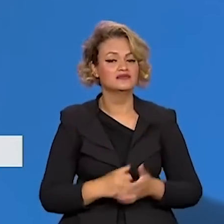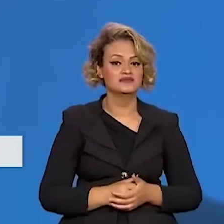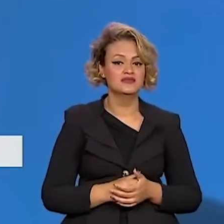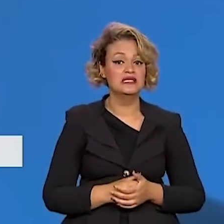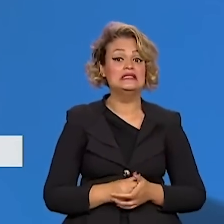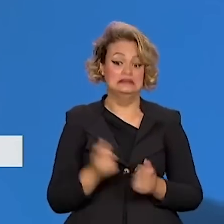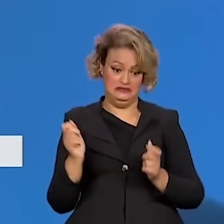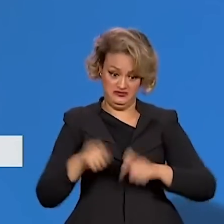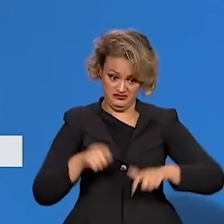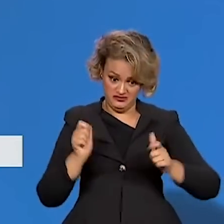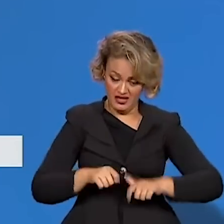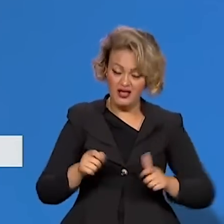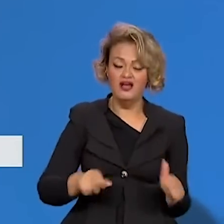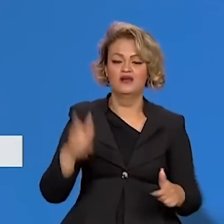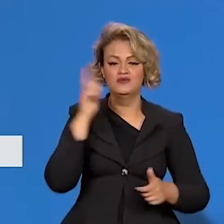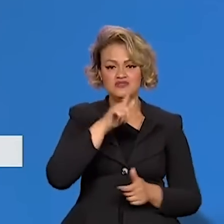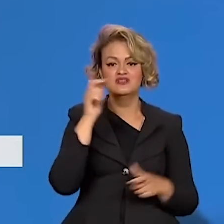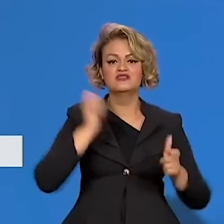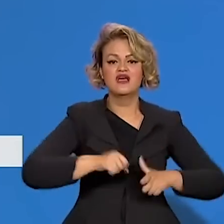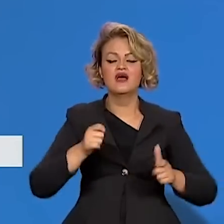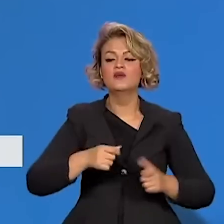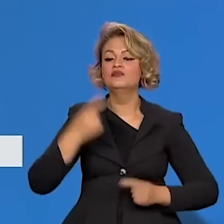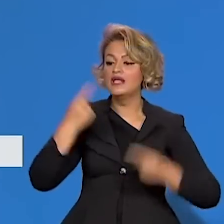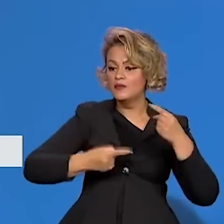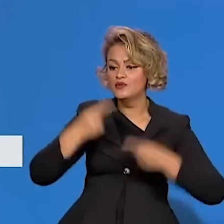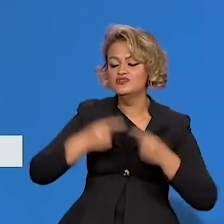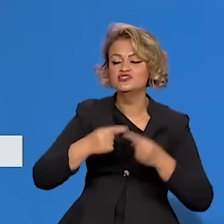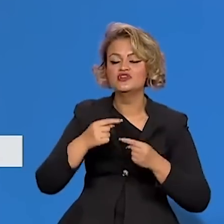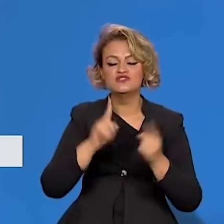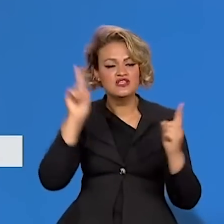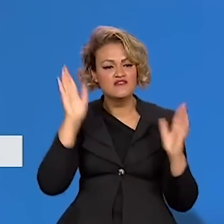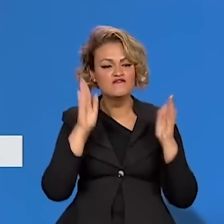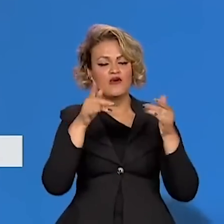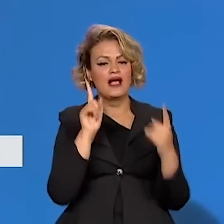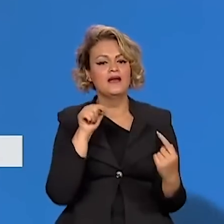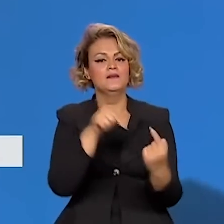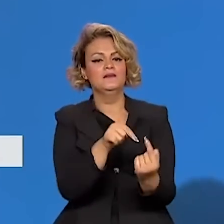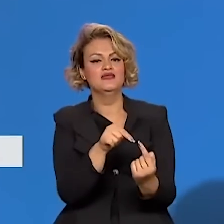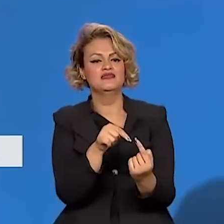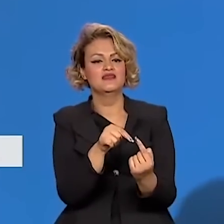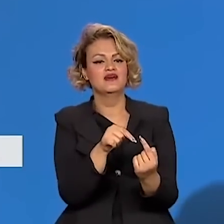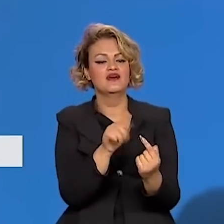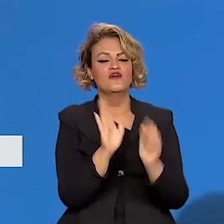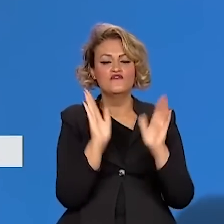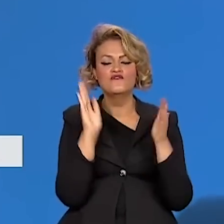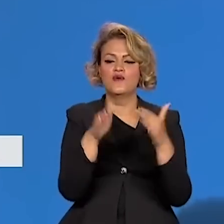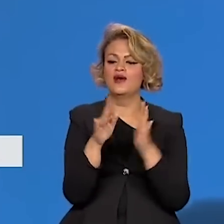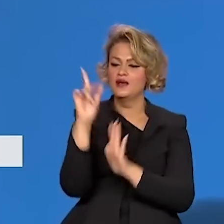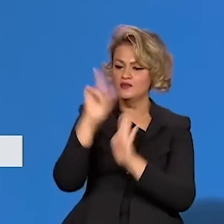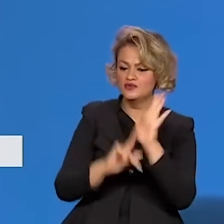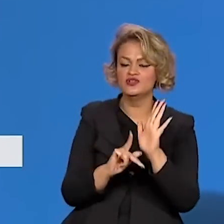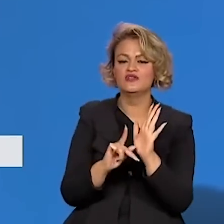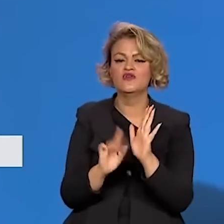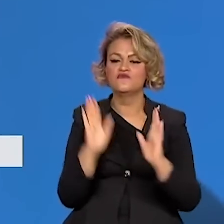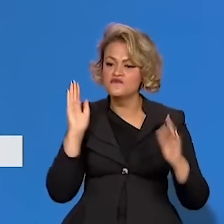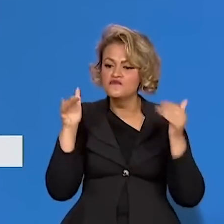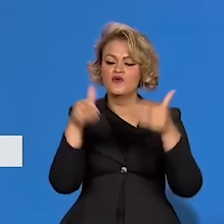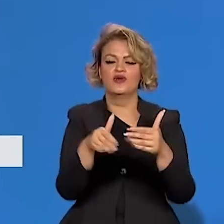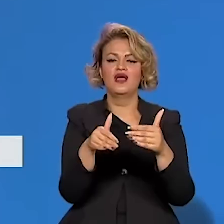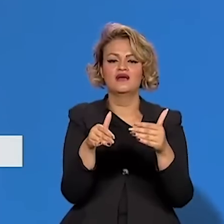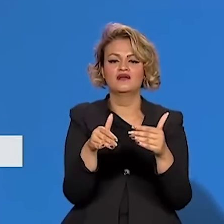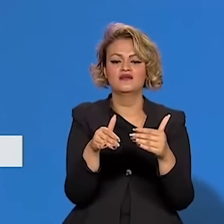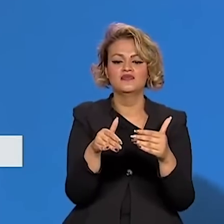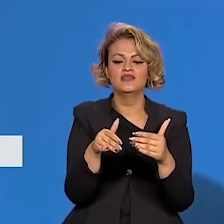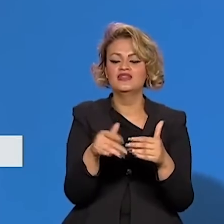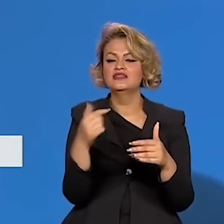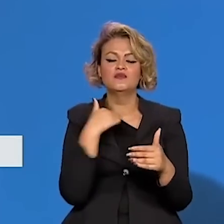conseguir isso porque na política você tem que estabelecer a meta na política você tem que ter um projeto na política você